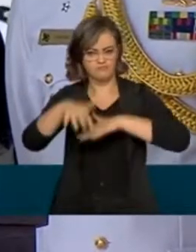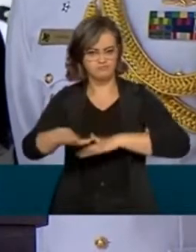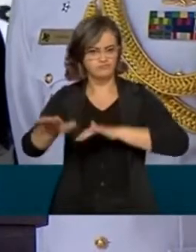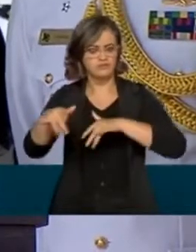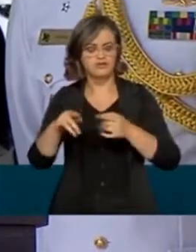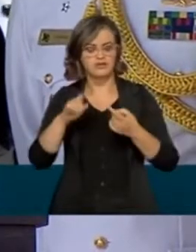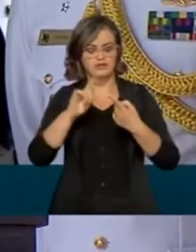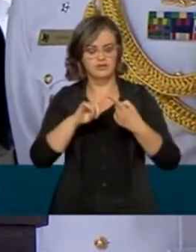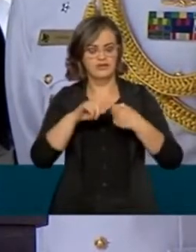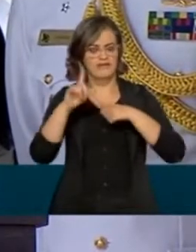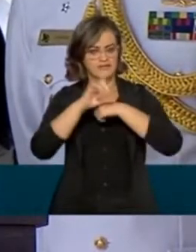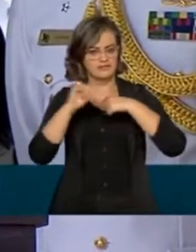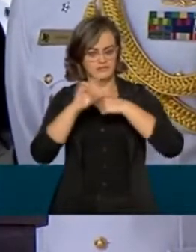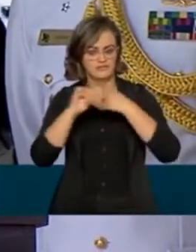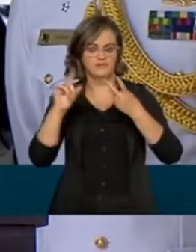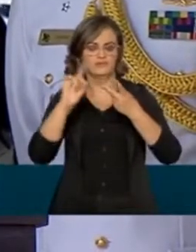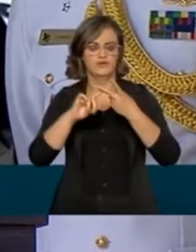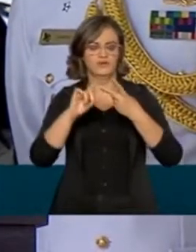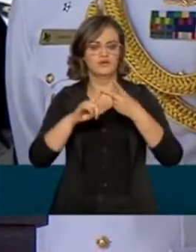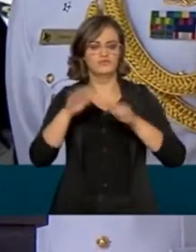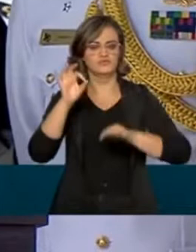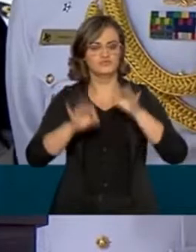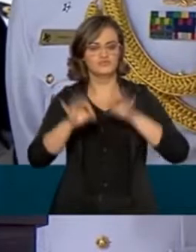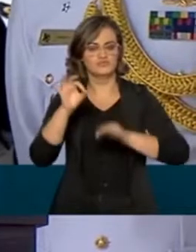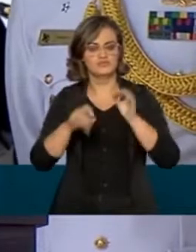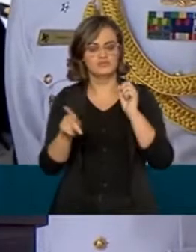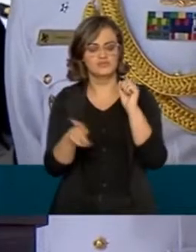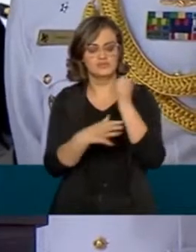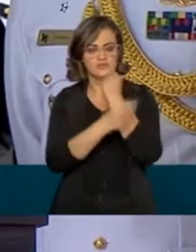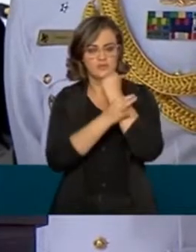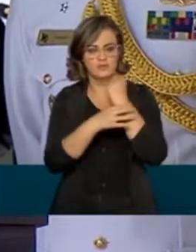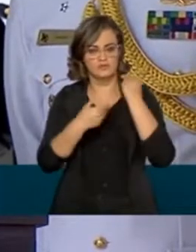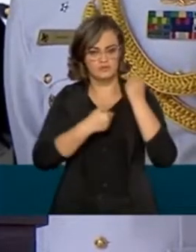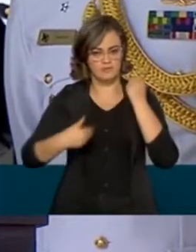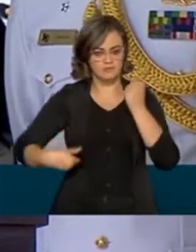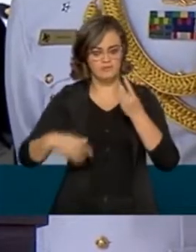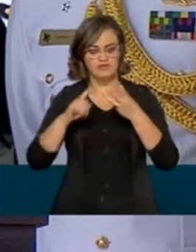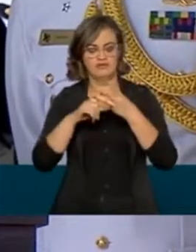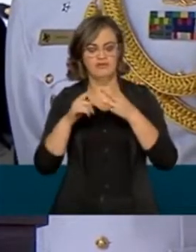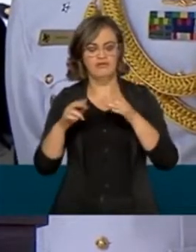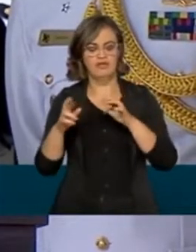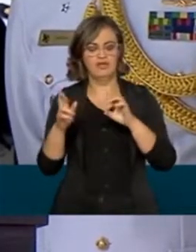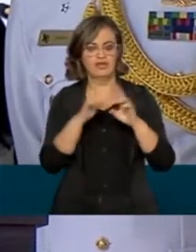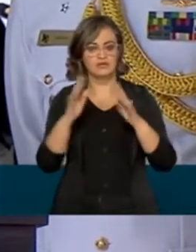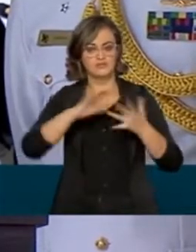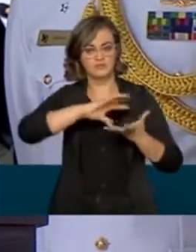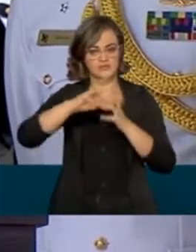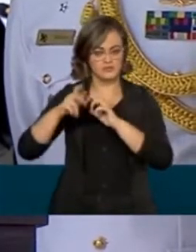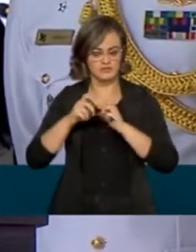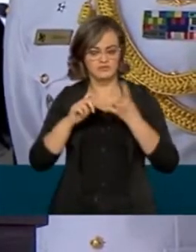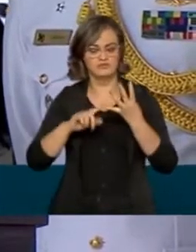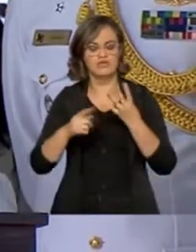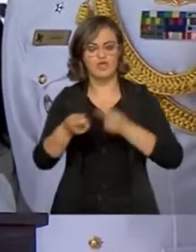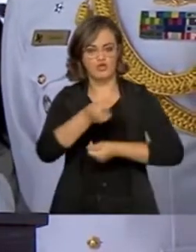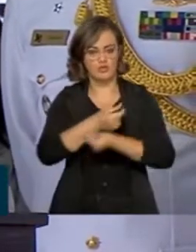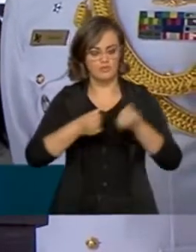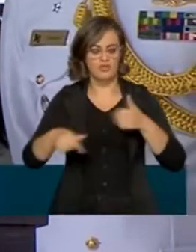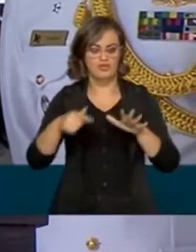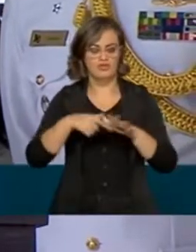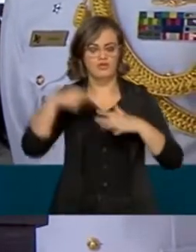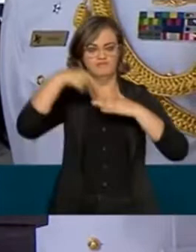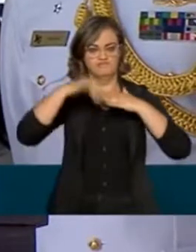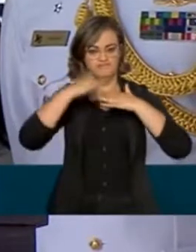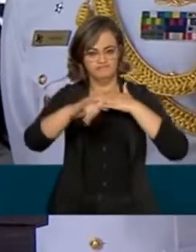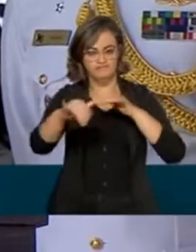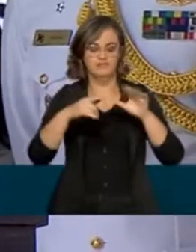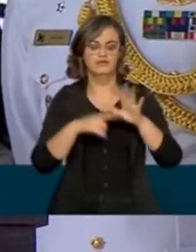especial a Casa Civil, Justiça e Segurança Pública, Relações Exteriores, Economia, Minas e